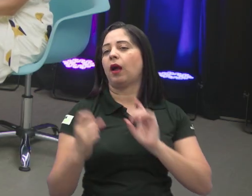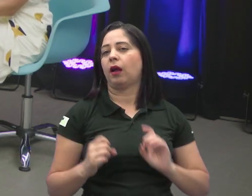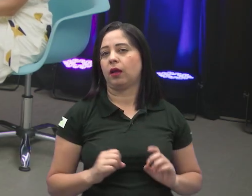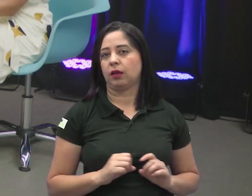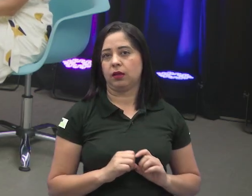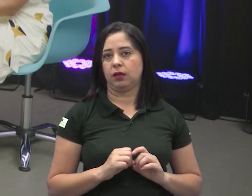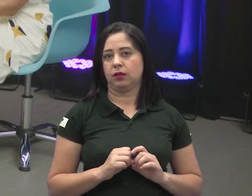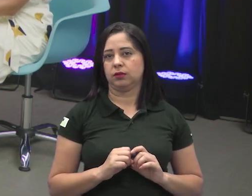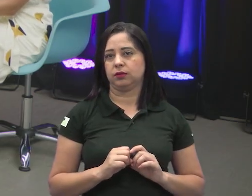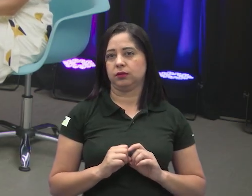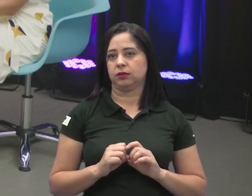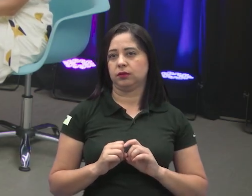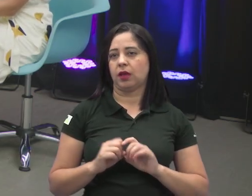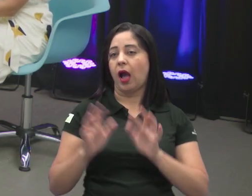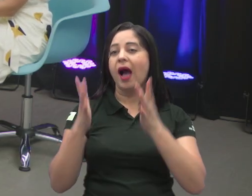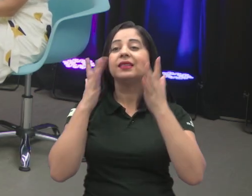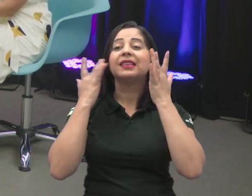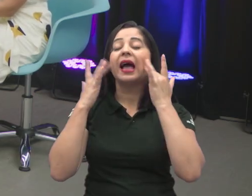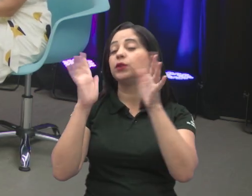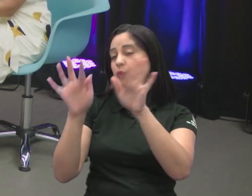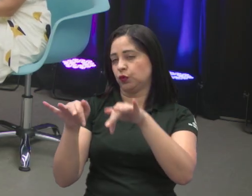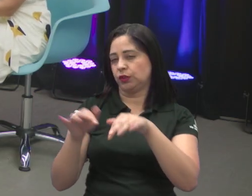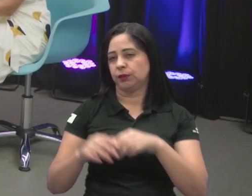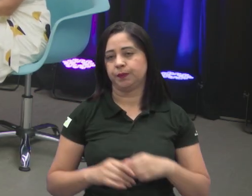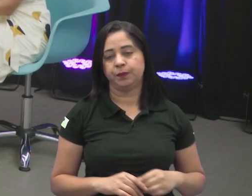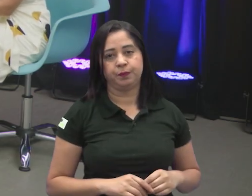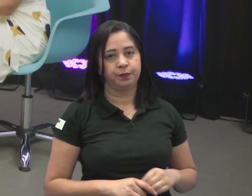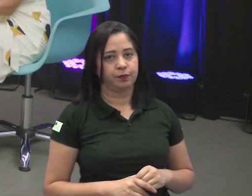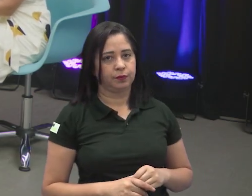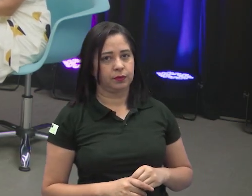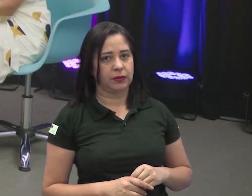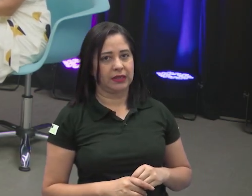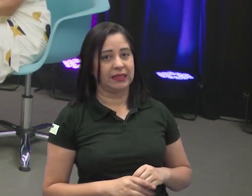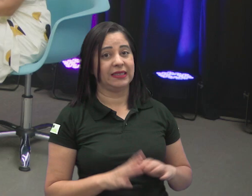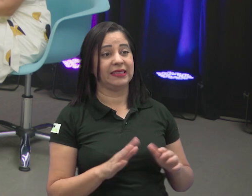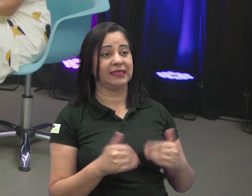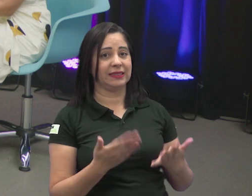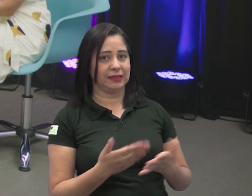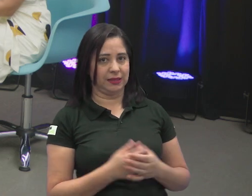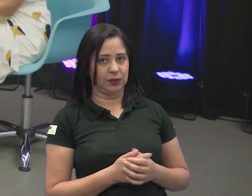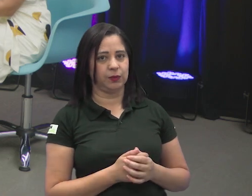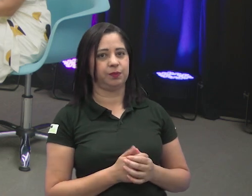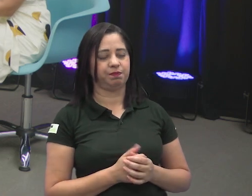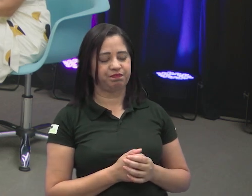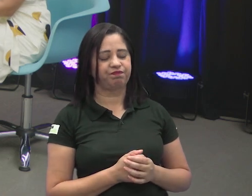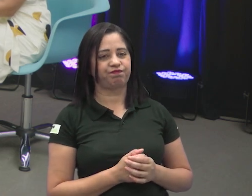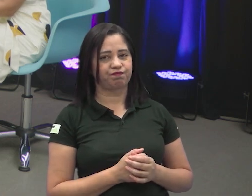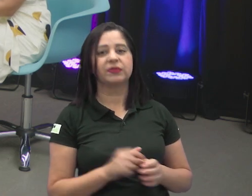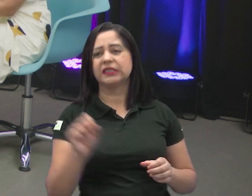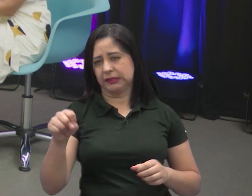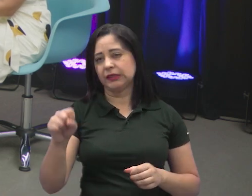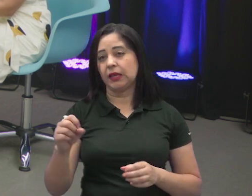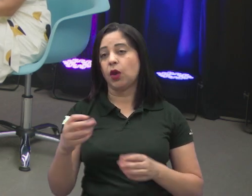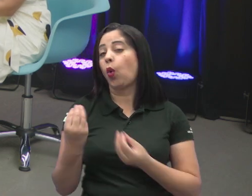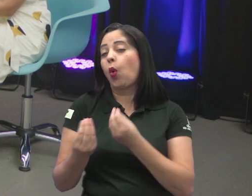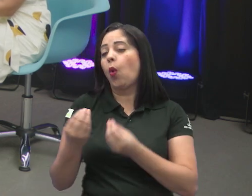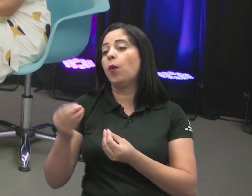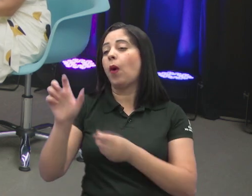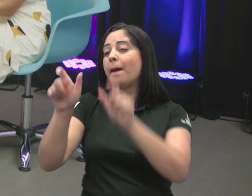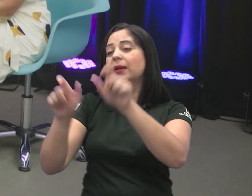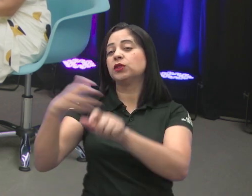você, depois do assistir a peça? Como as pessoas se sentem após a peça? Como as pessoas se